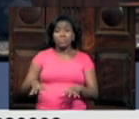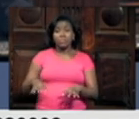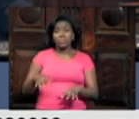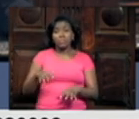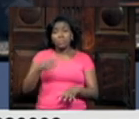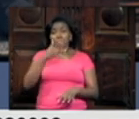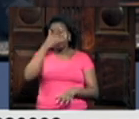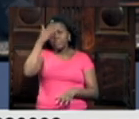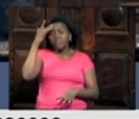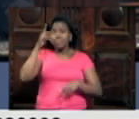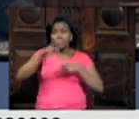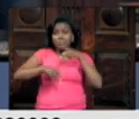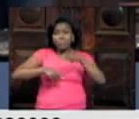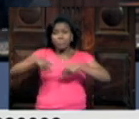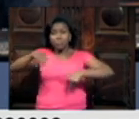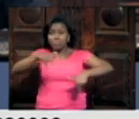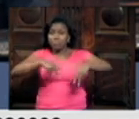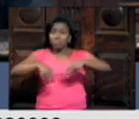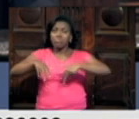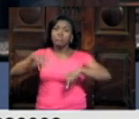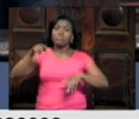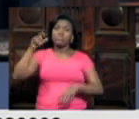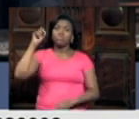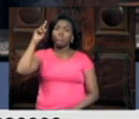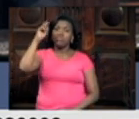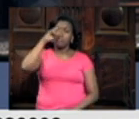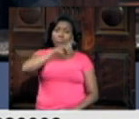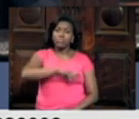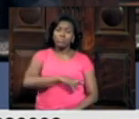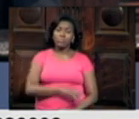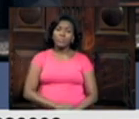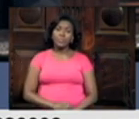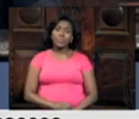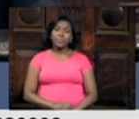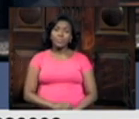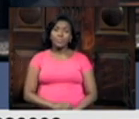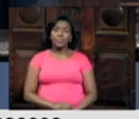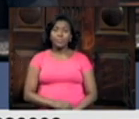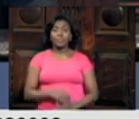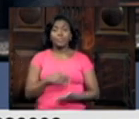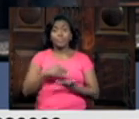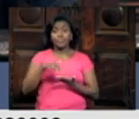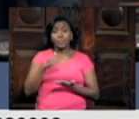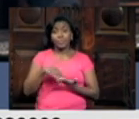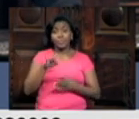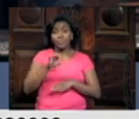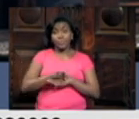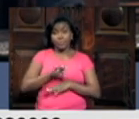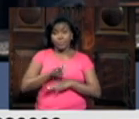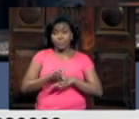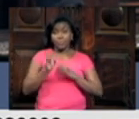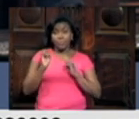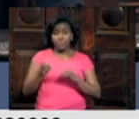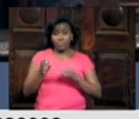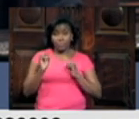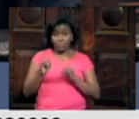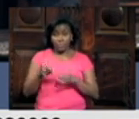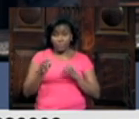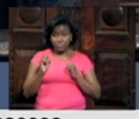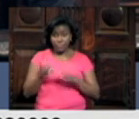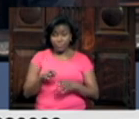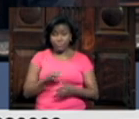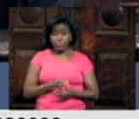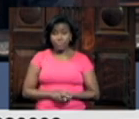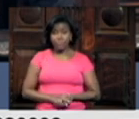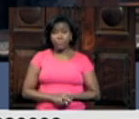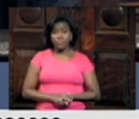da cidade de Itaboraí. Meu secretário estadual de Educação, Victor, eu estou com o